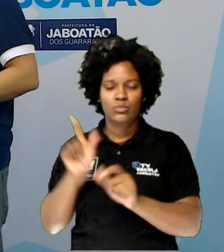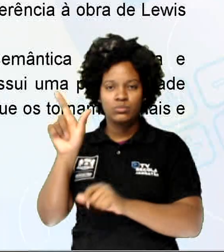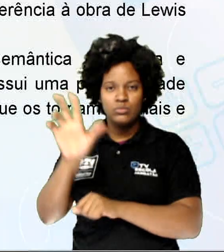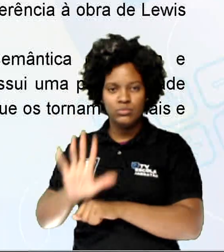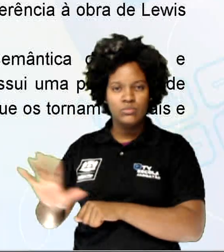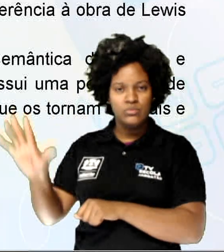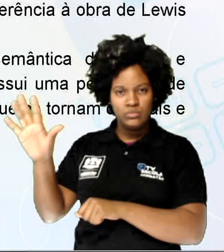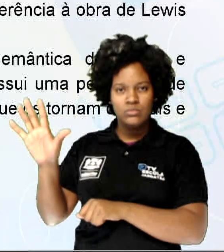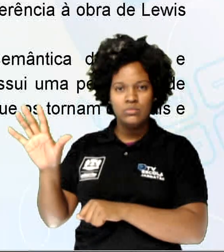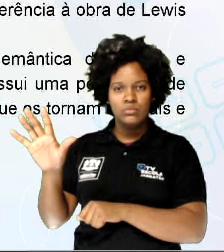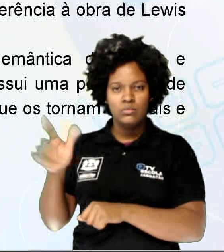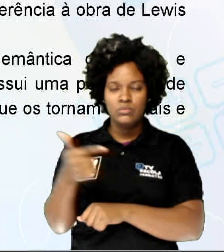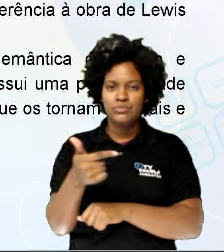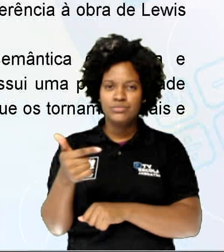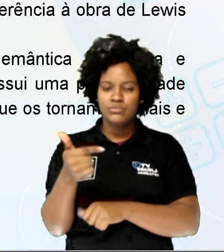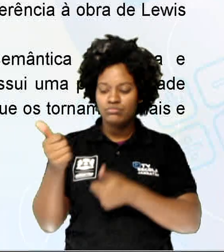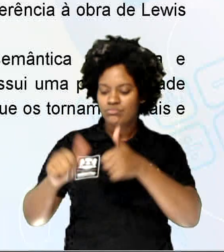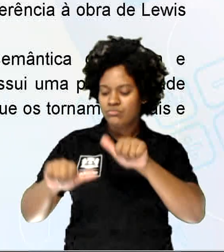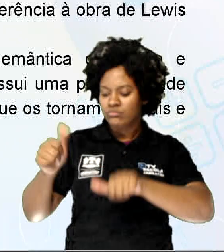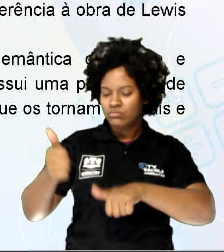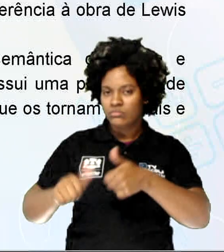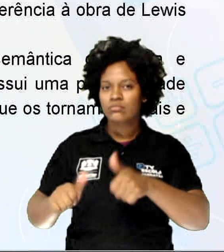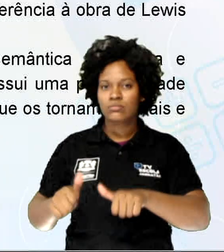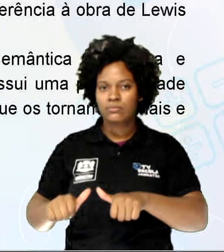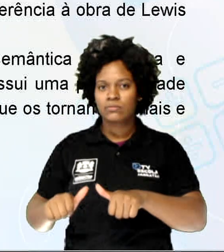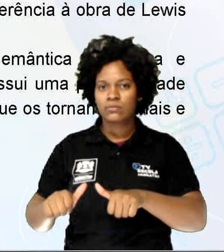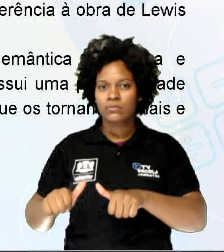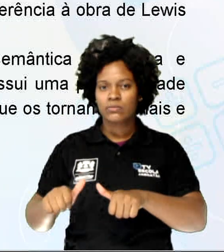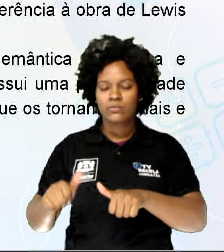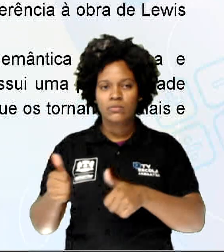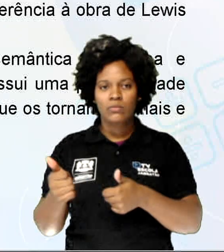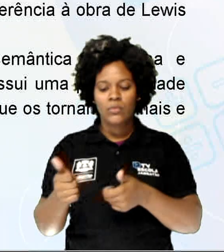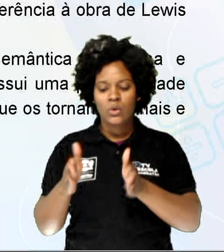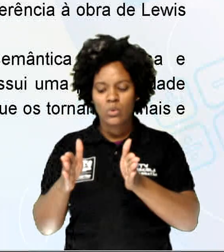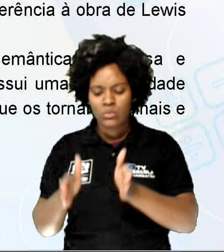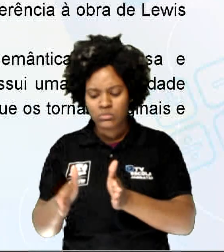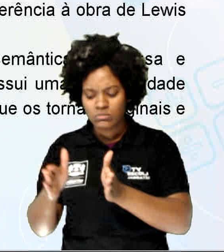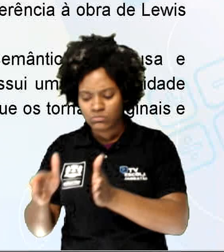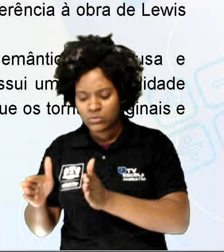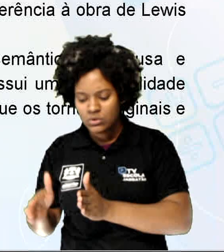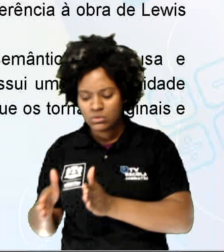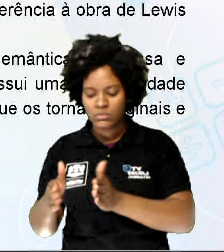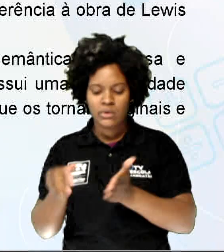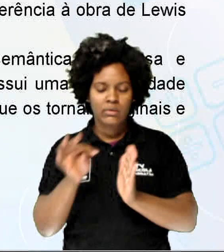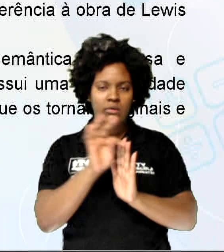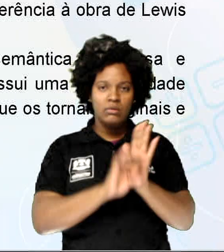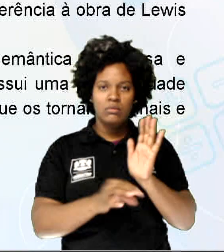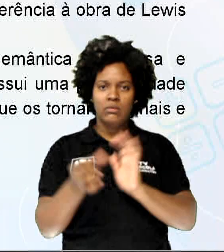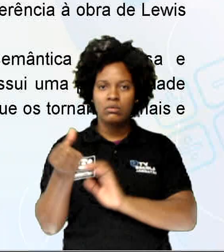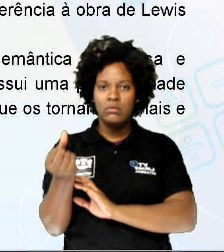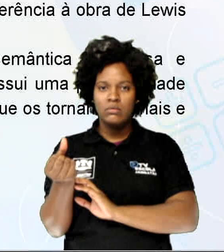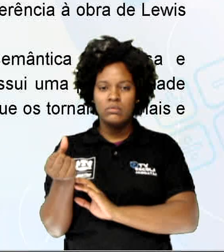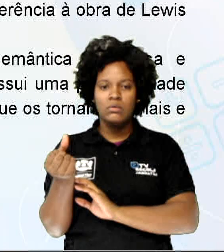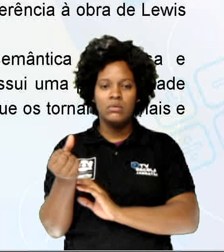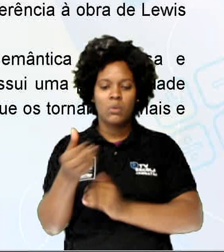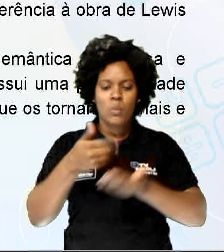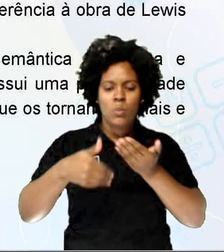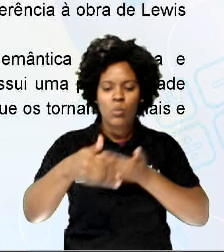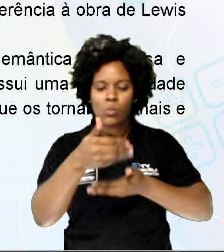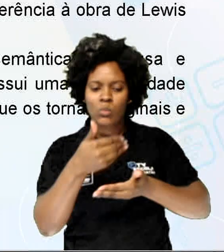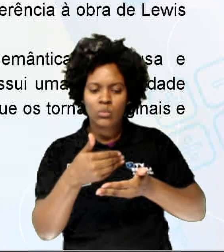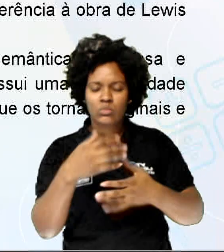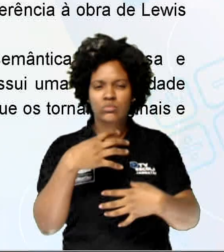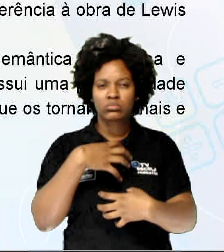item 2. Vamos comigo avaliar esse item. Entre os dois períodos do texto 6, há uma relação semântica de causa